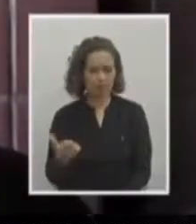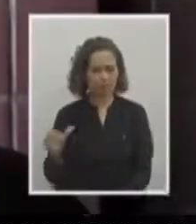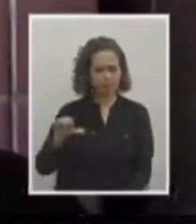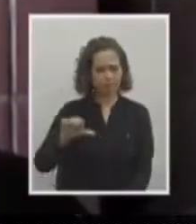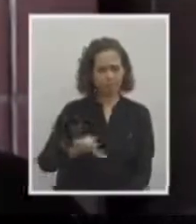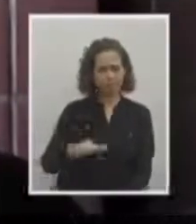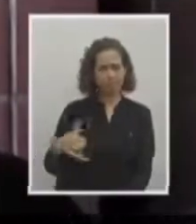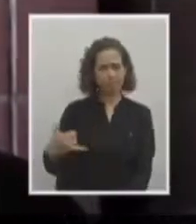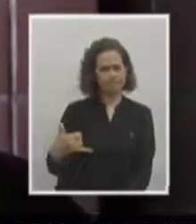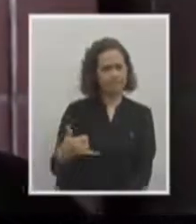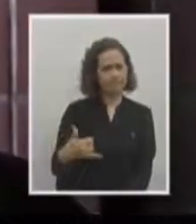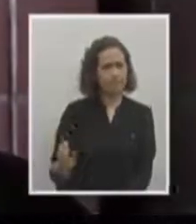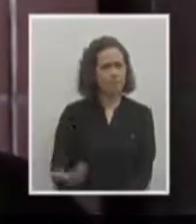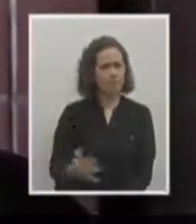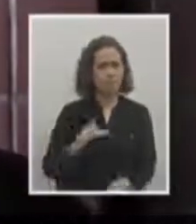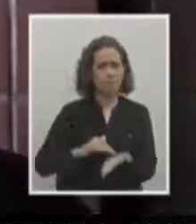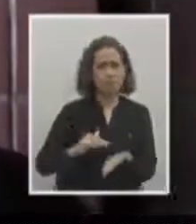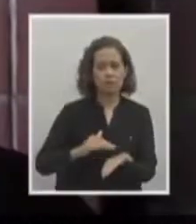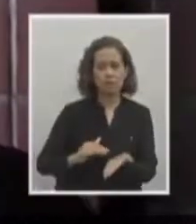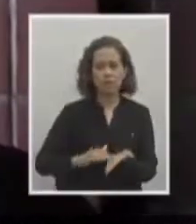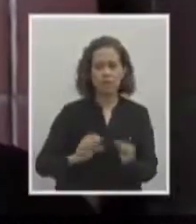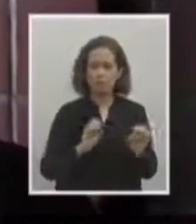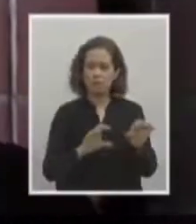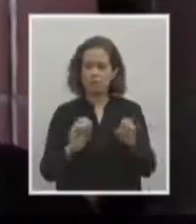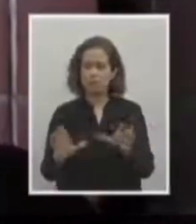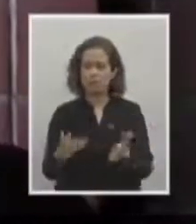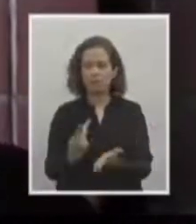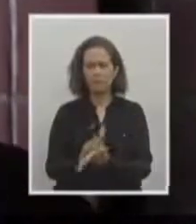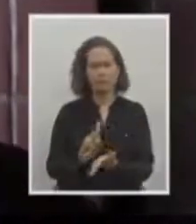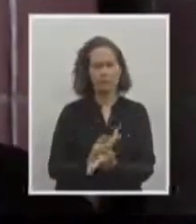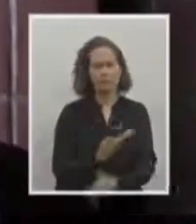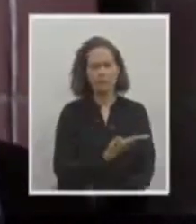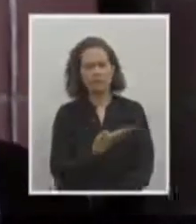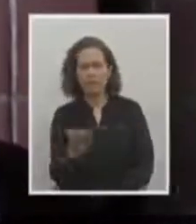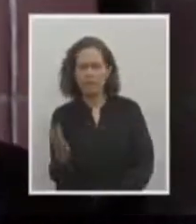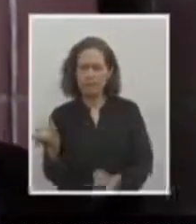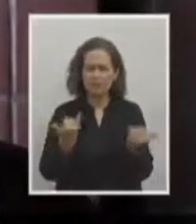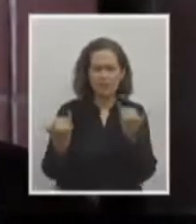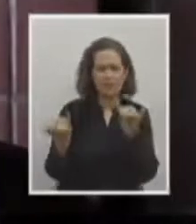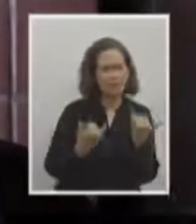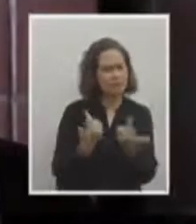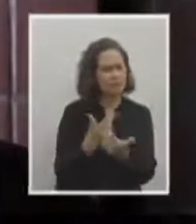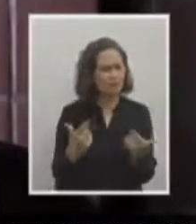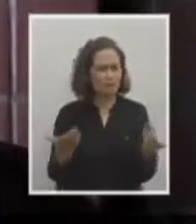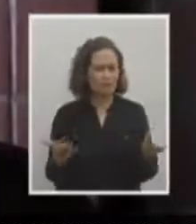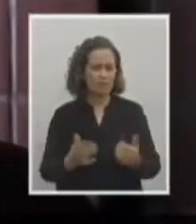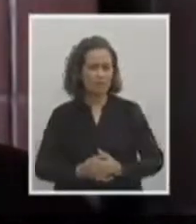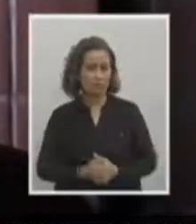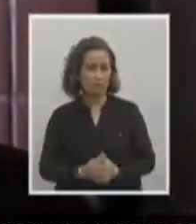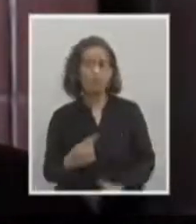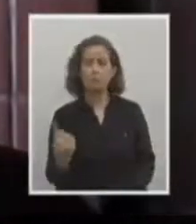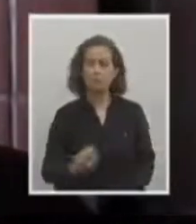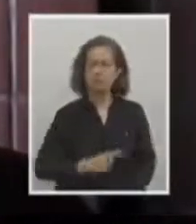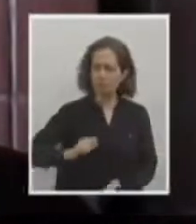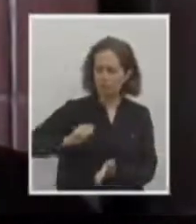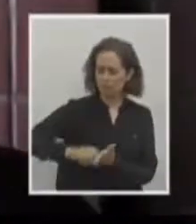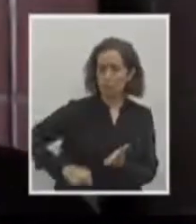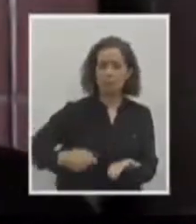de Educação, ela foi uma alegação equivocada. Vocês não têm dados para isso. Nós assinamos um compromisso e